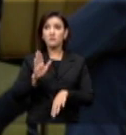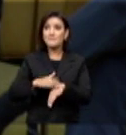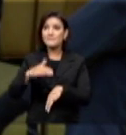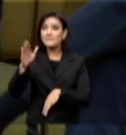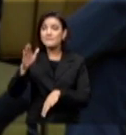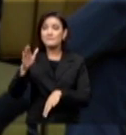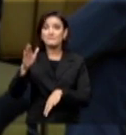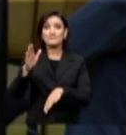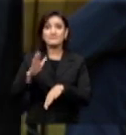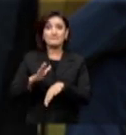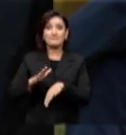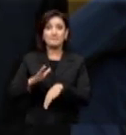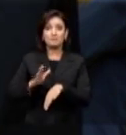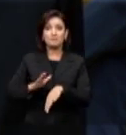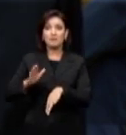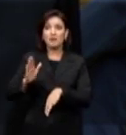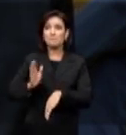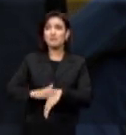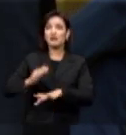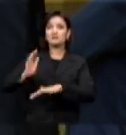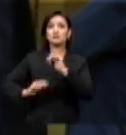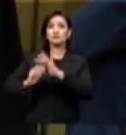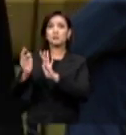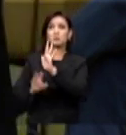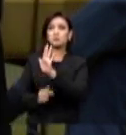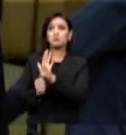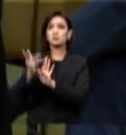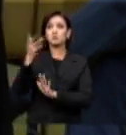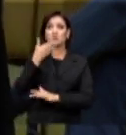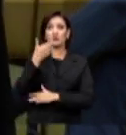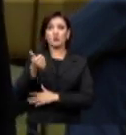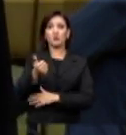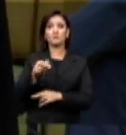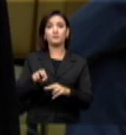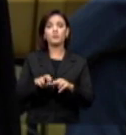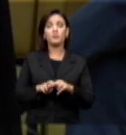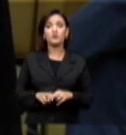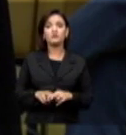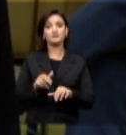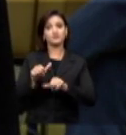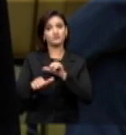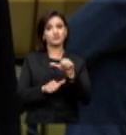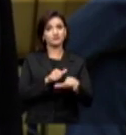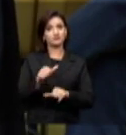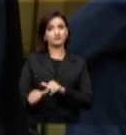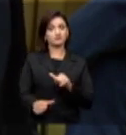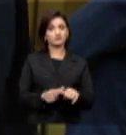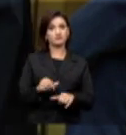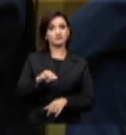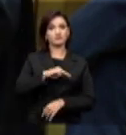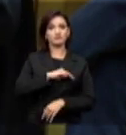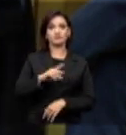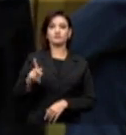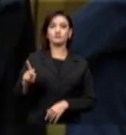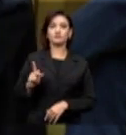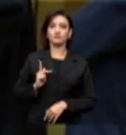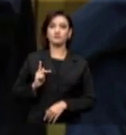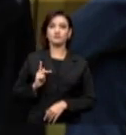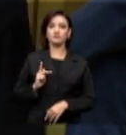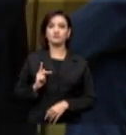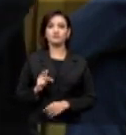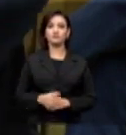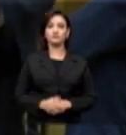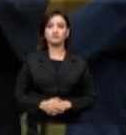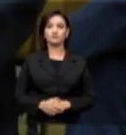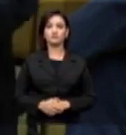o significado, doutor Aras, dessa mudança de posicionamento do Ministério Público Federal, e eu, ainda